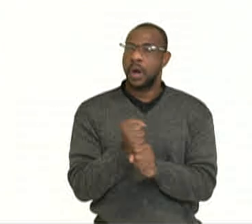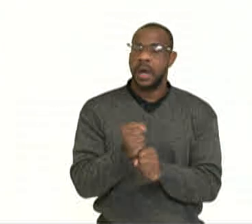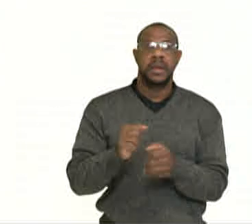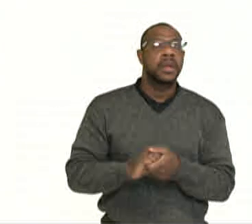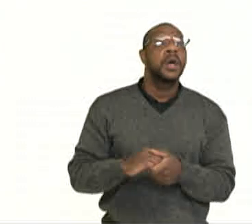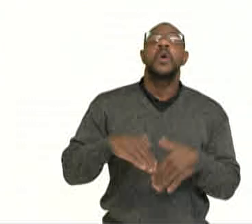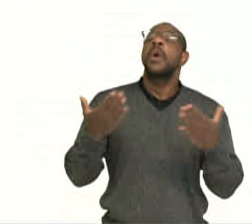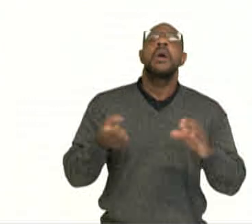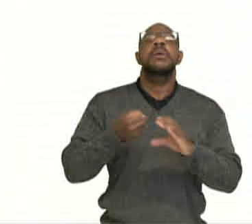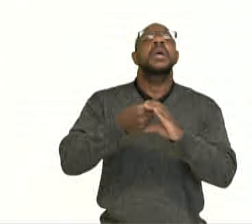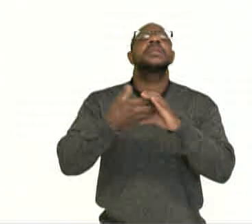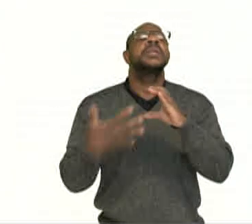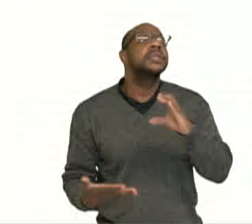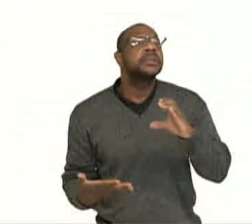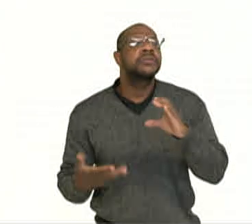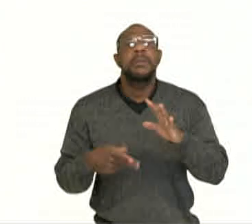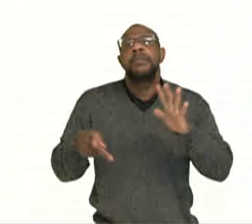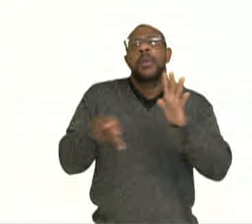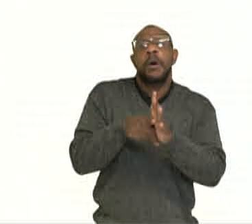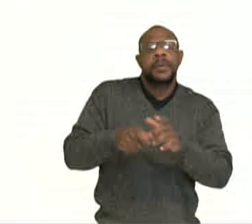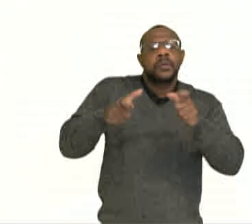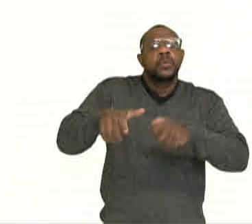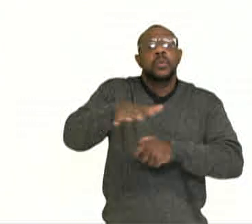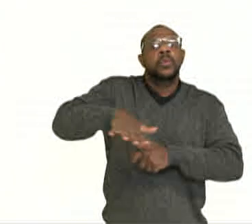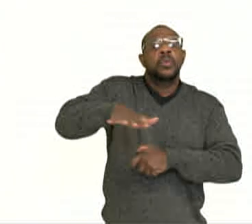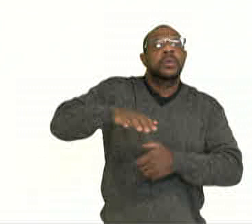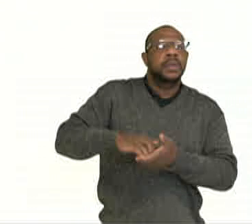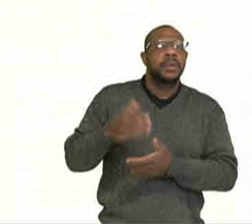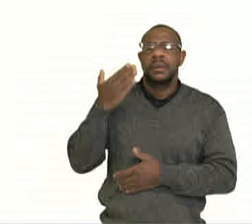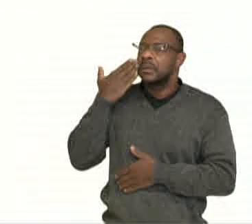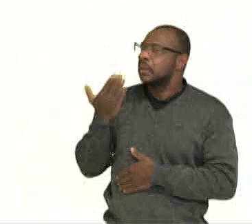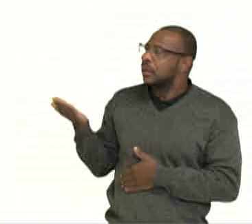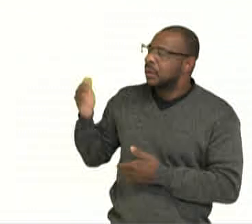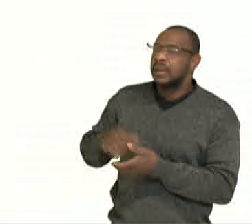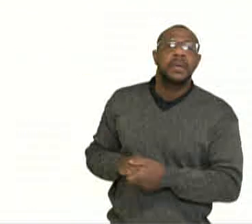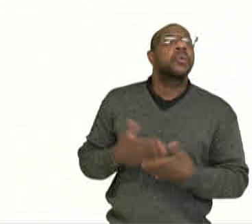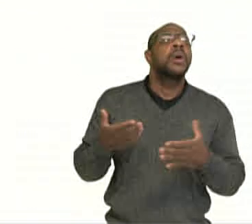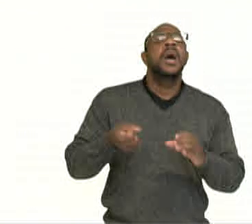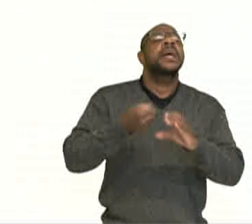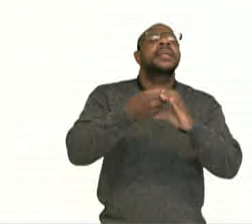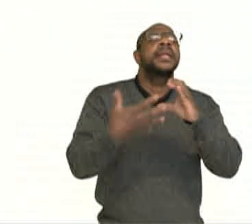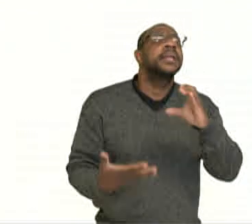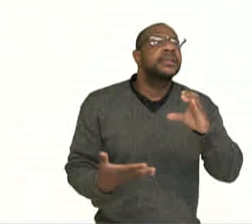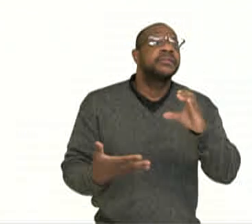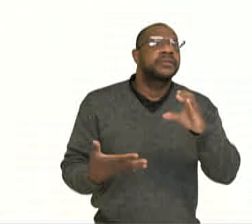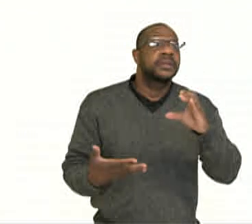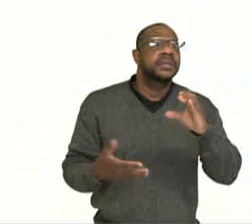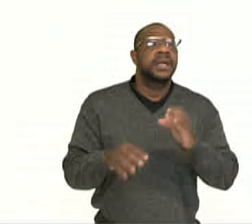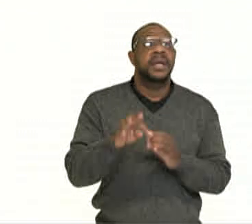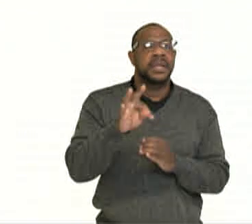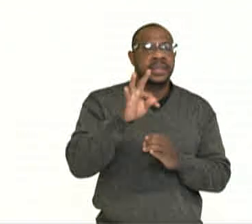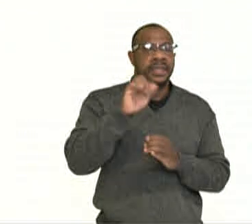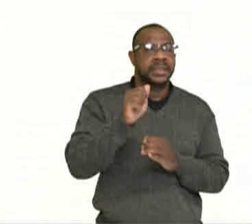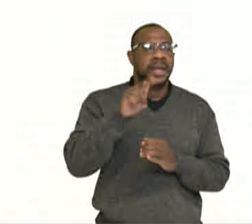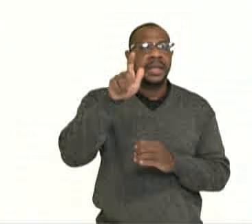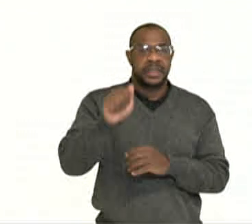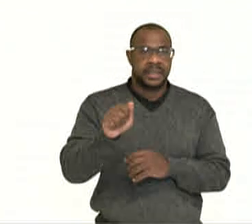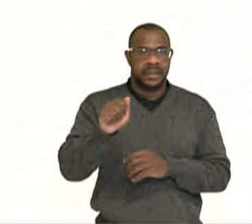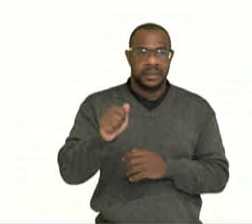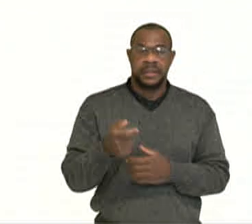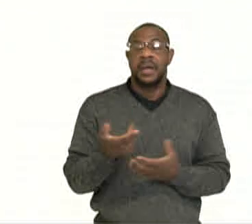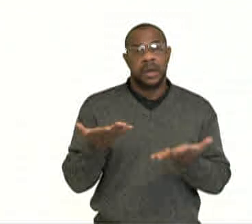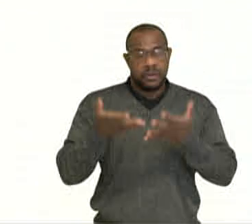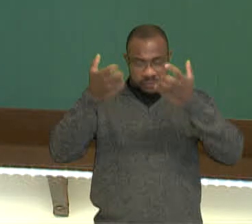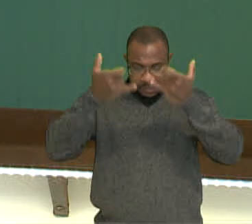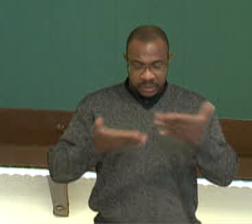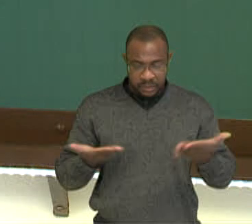quais características são próprias delas? Então eu quero que você fale um pouquinho das características da taiga. Eu estou de olho em você aqui, ó. Eu quero